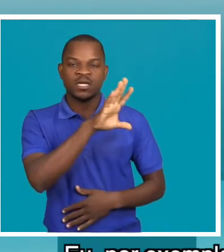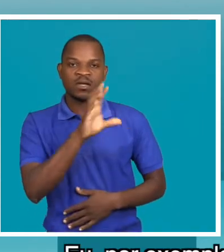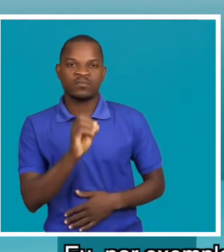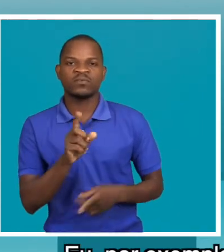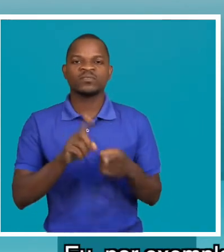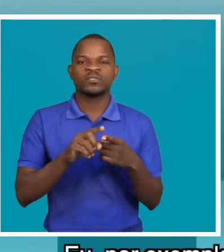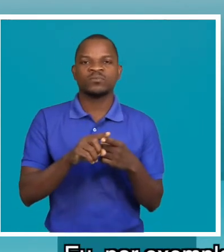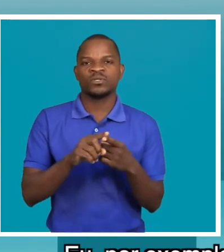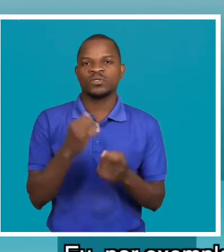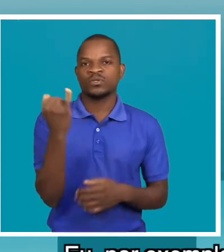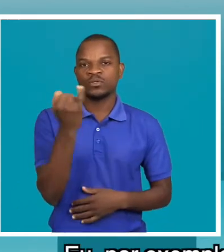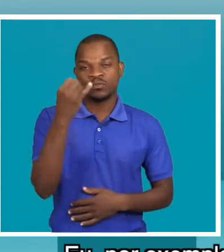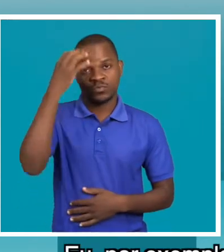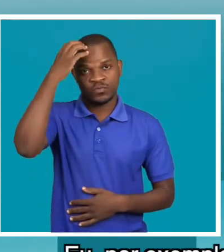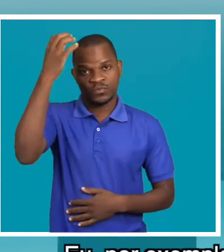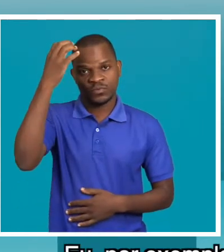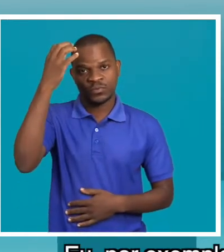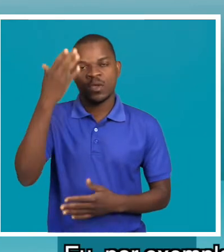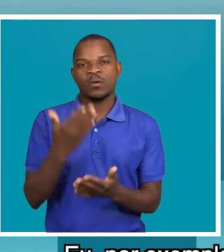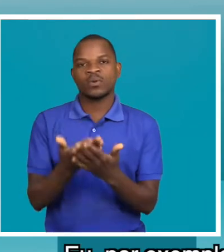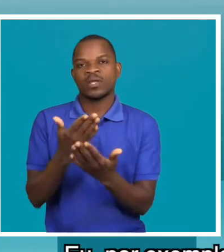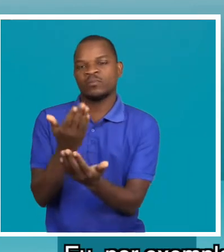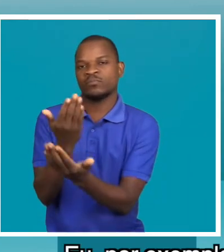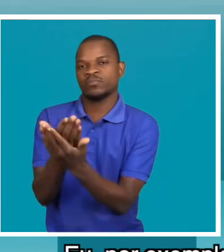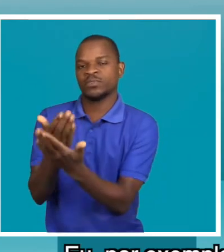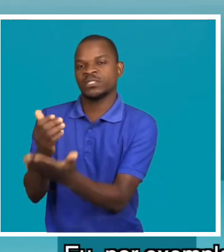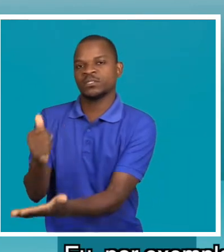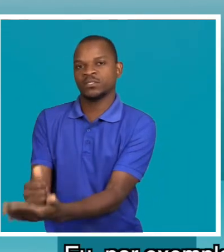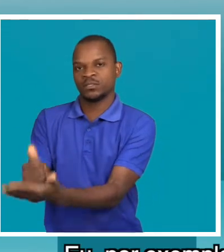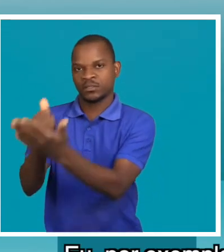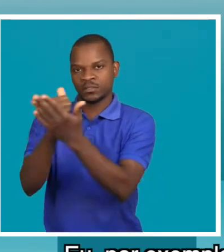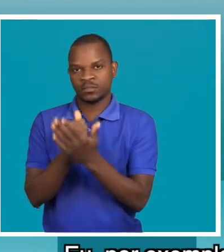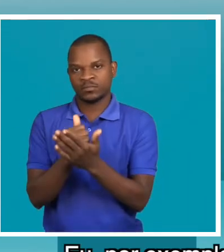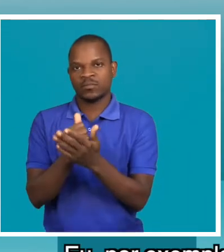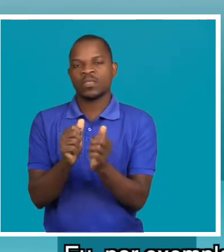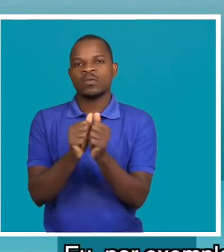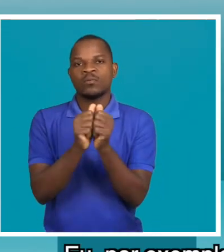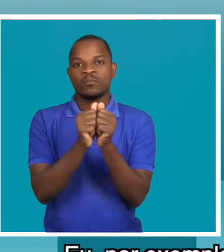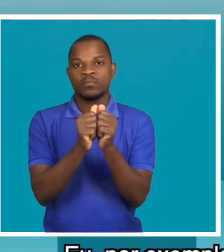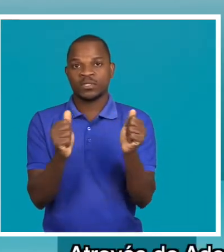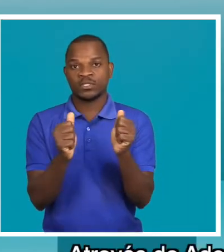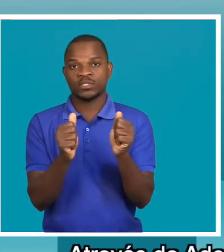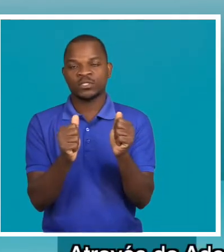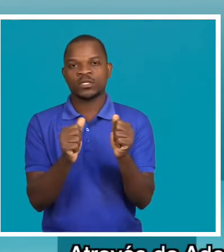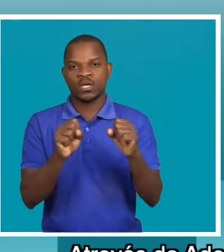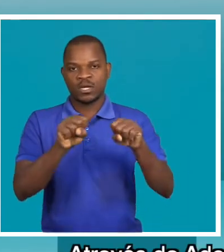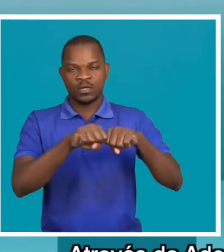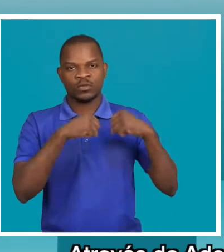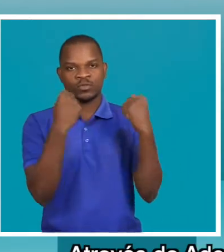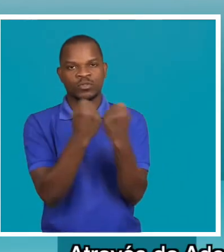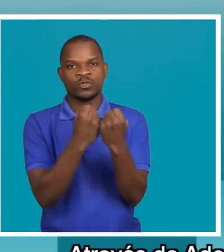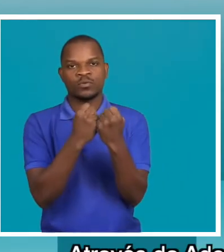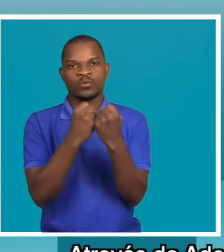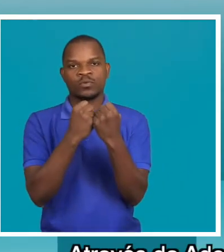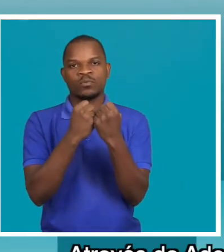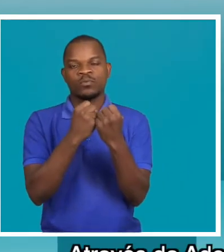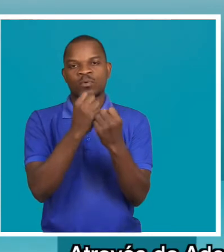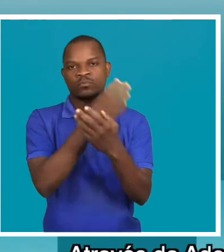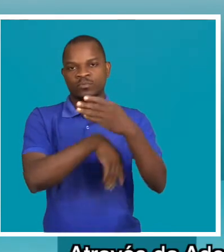as instituições do governo, para pedir alguma coisa. Mas através da nossa